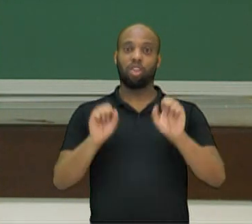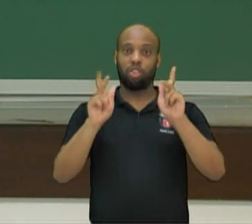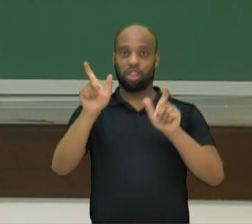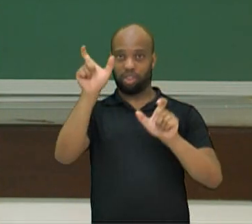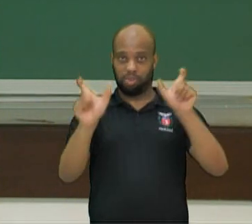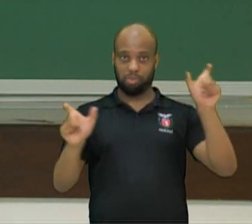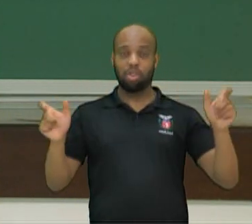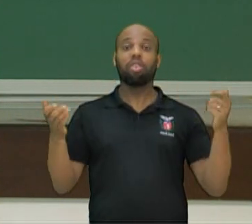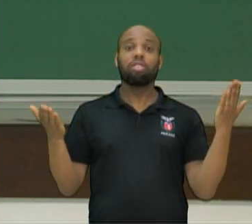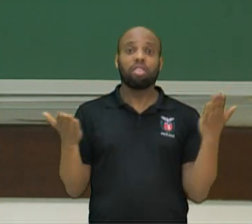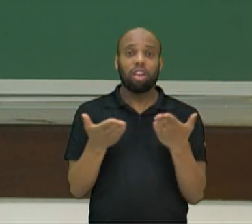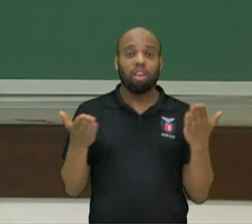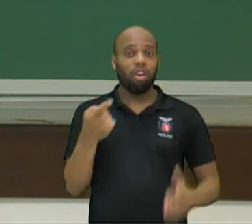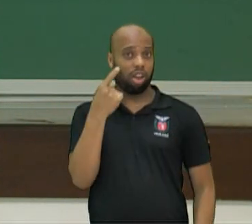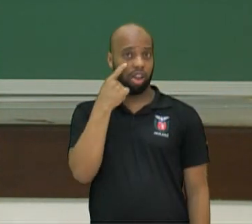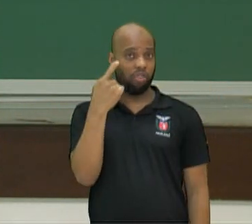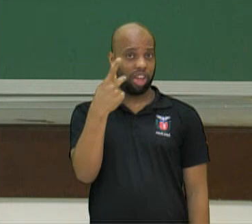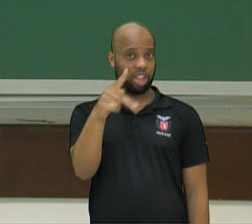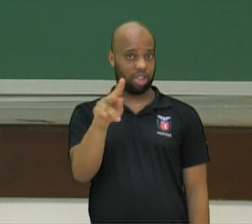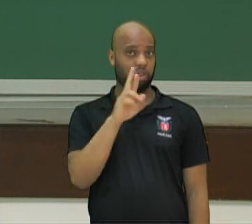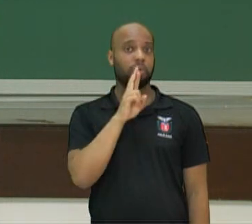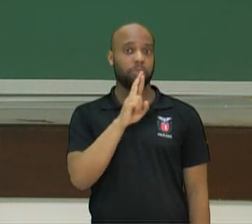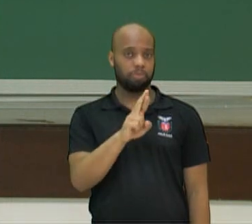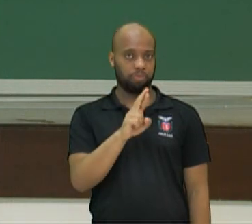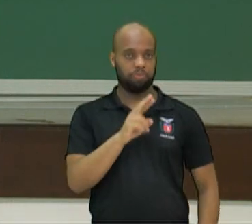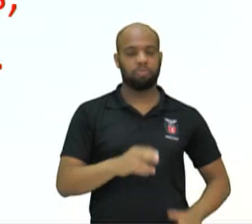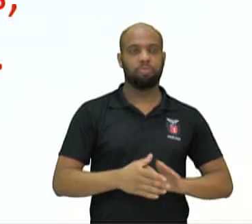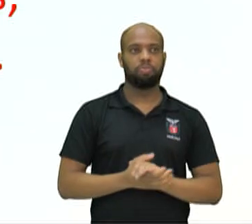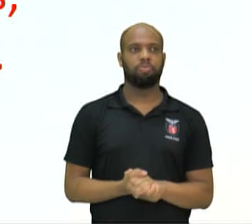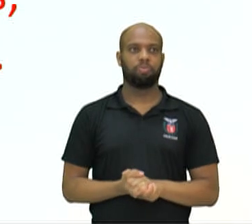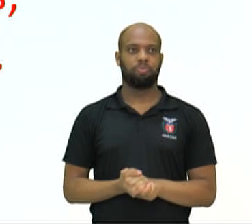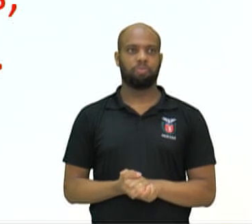Ok, gente, vamos conferir as respostas.